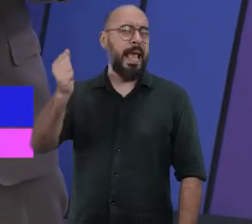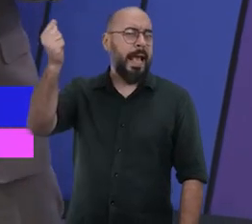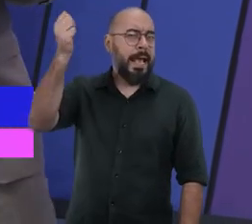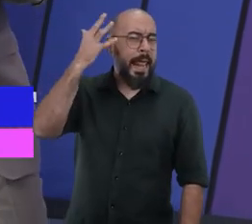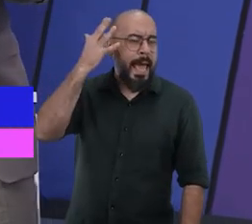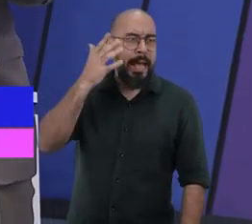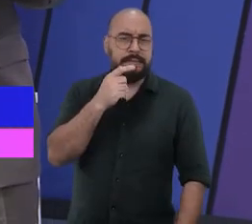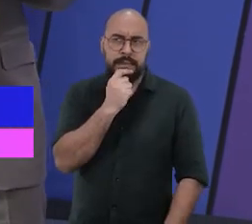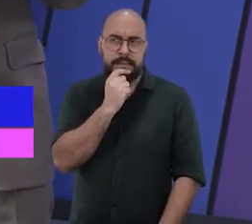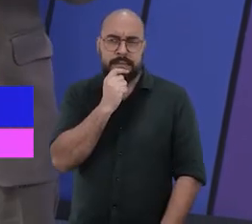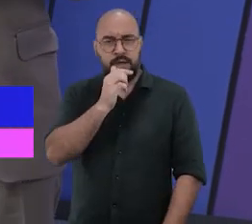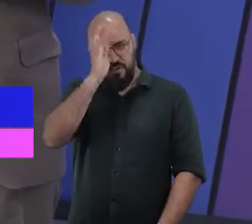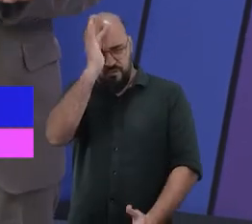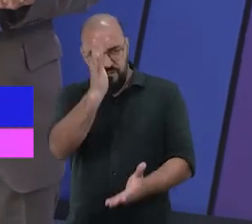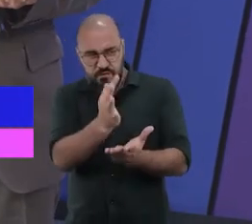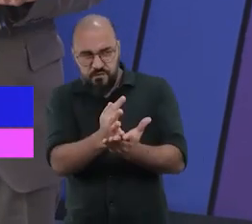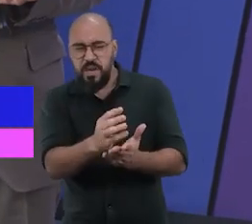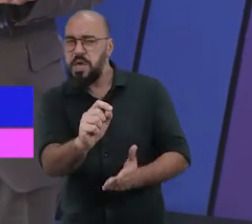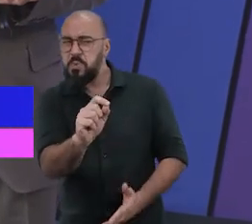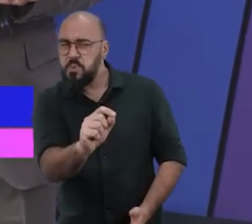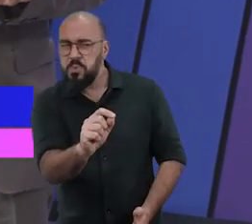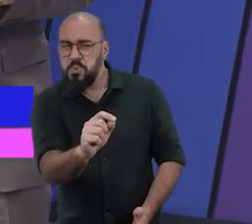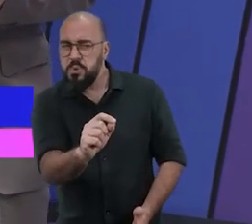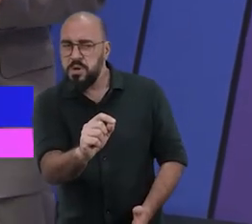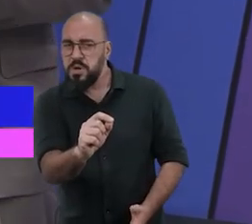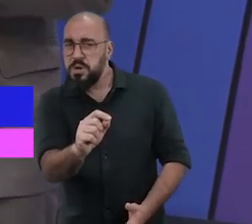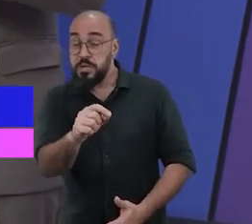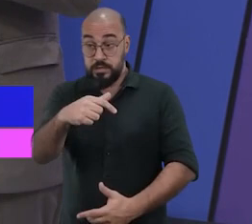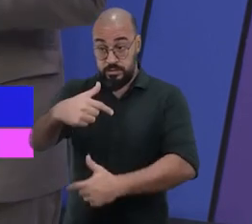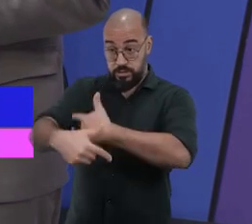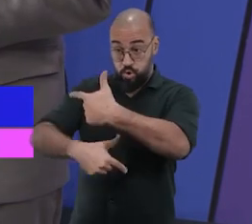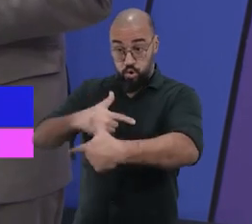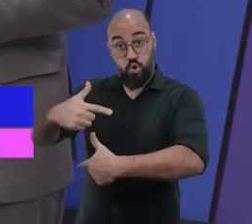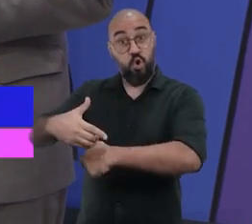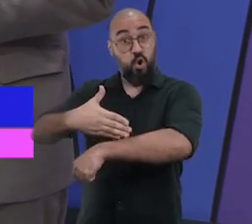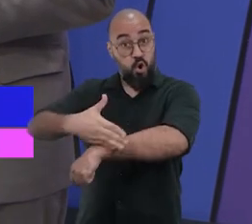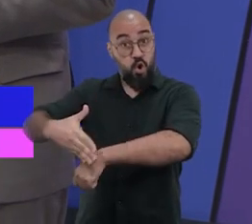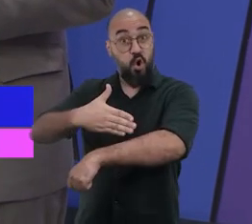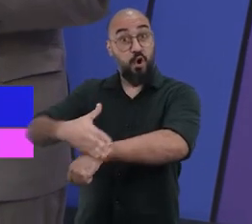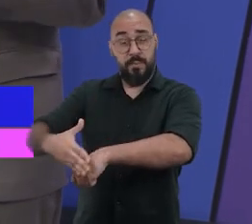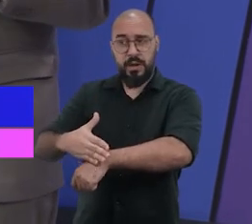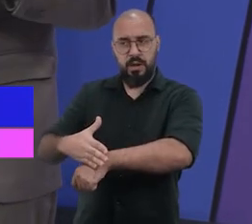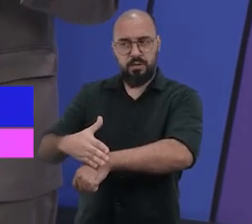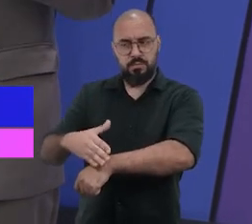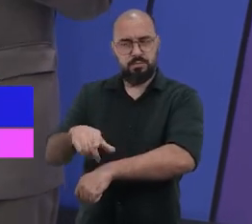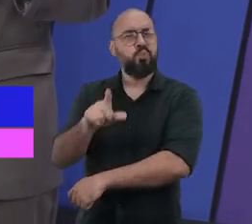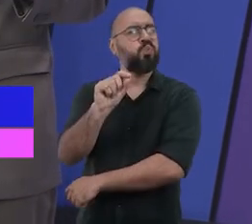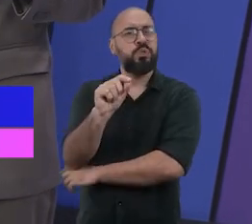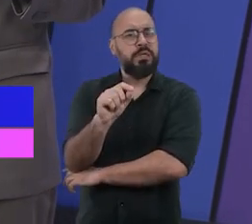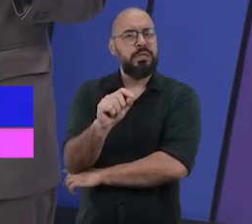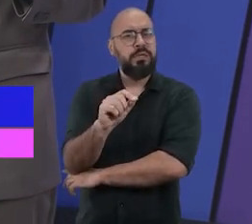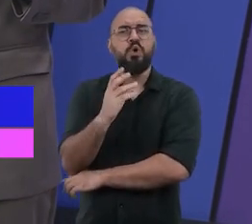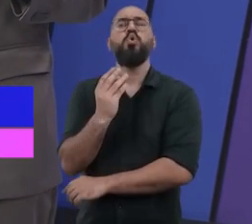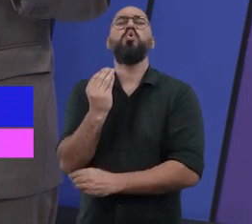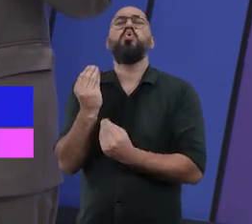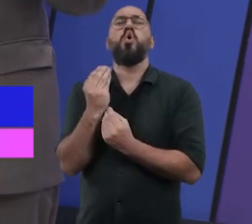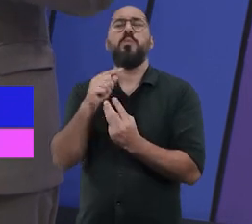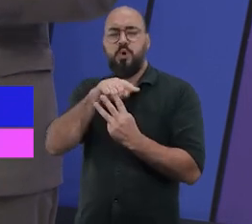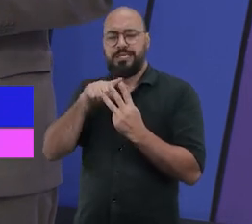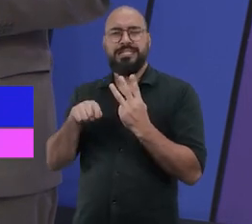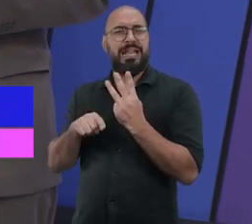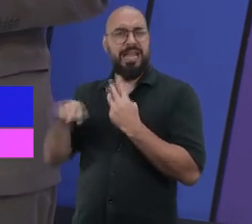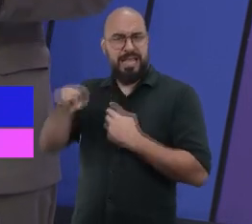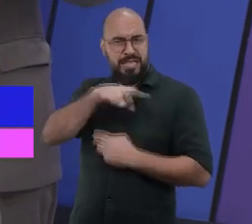graça, o que é fé e o que são as obras. Como elas se relacionam? O